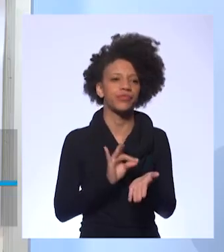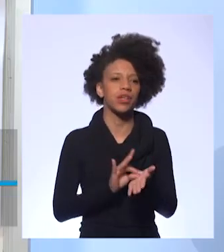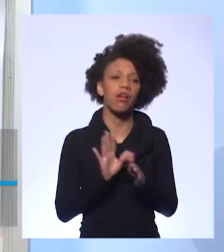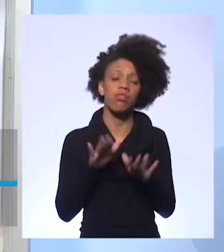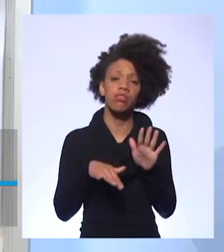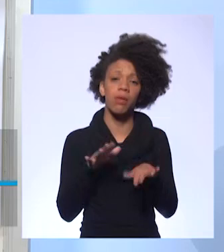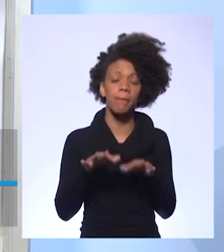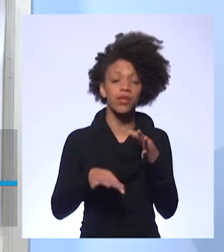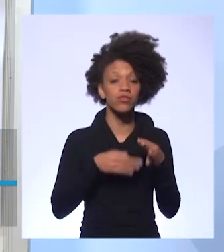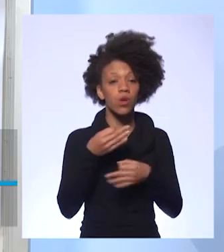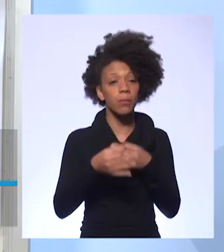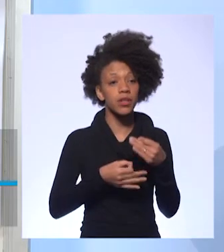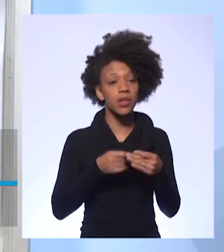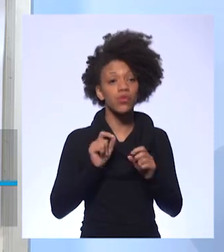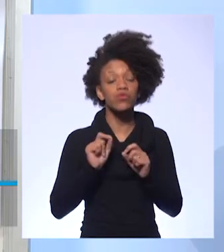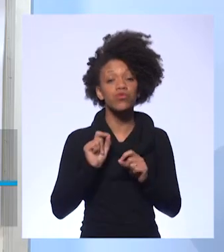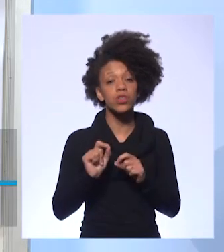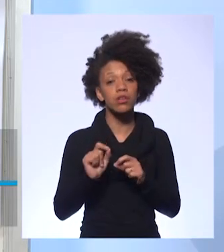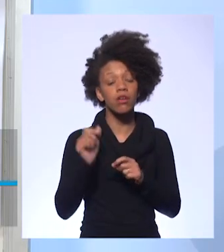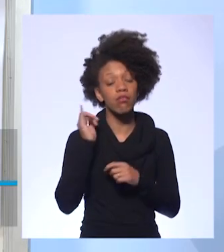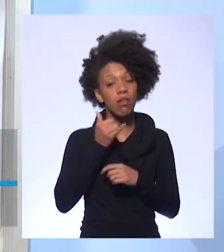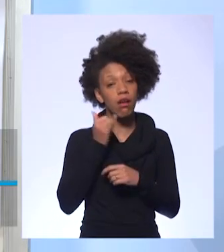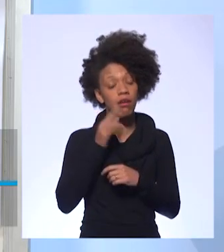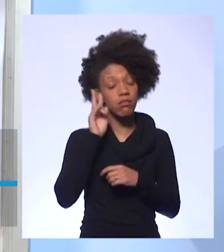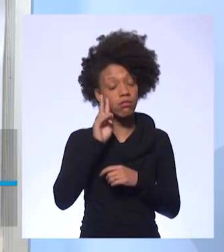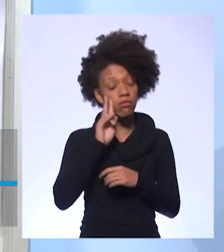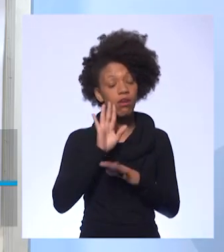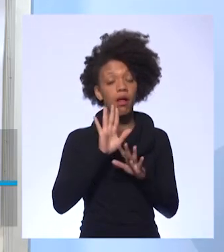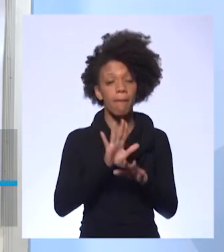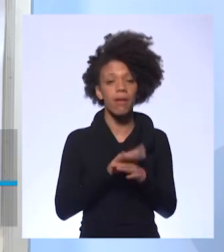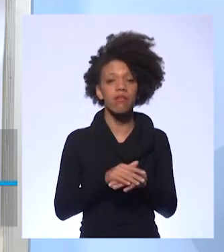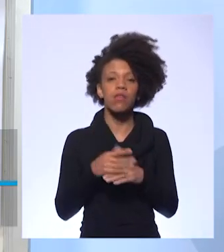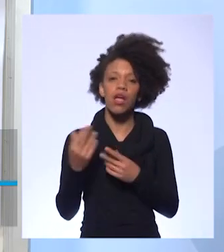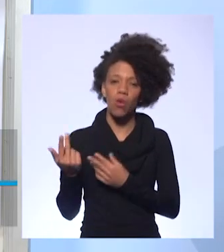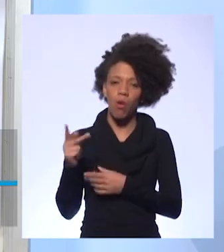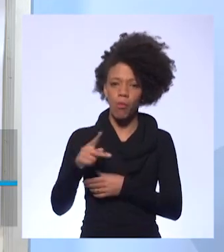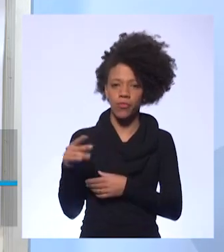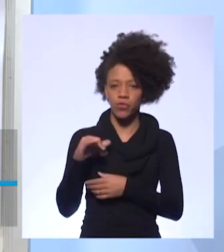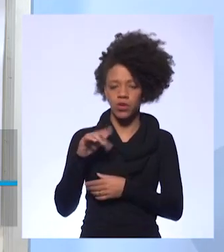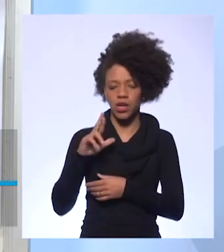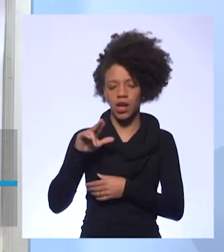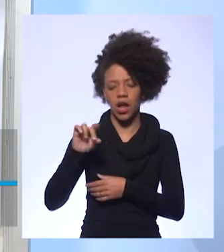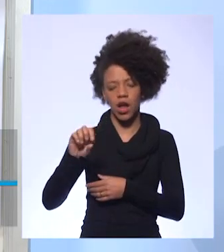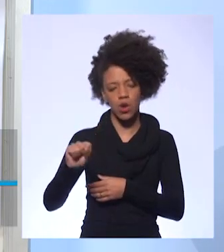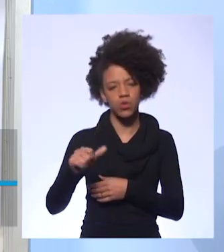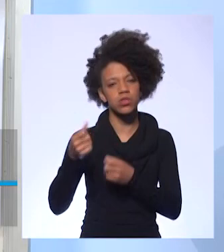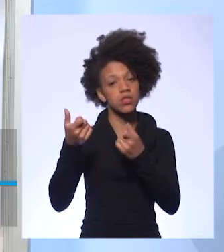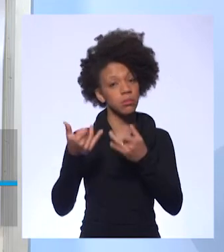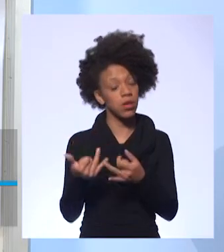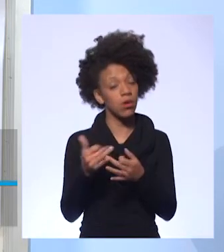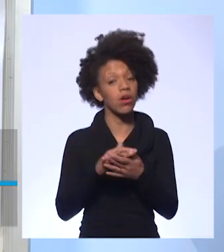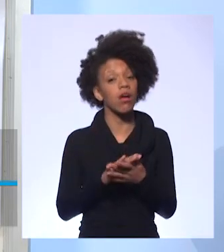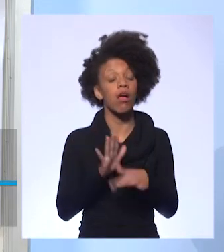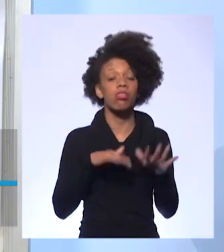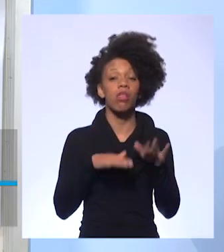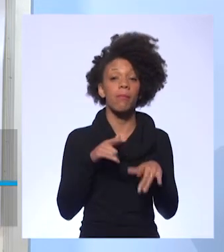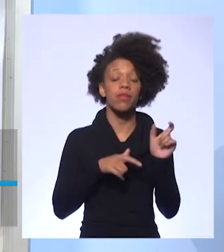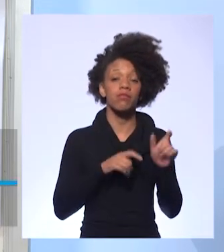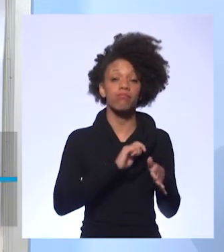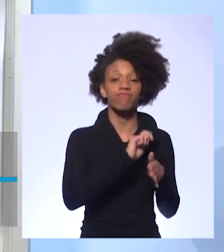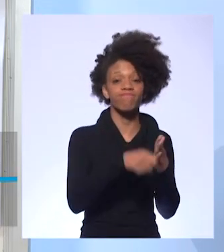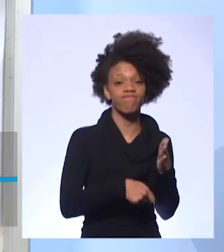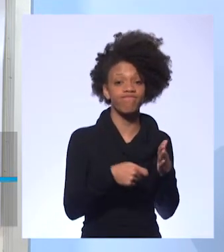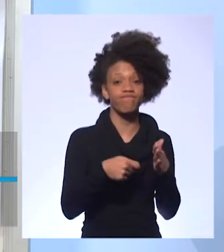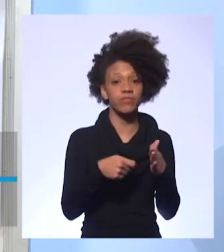depende da visão de quem está contando essa história agora como Professor Carlos falou aqui Depende de quem conta a história hoje